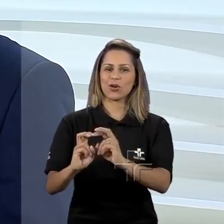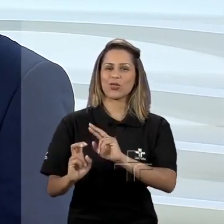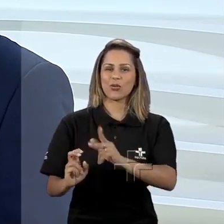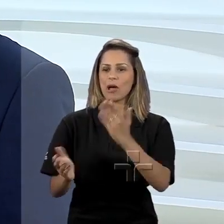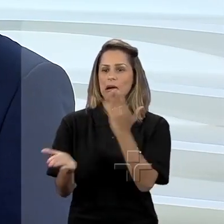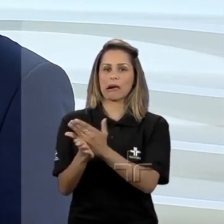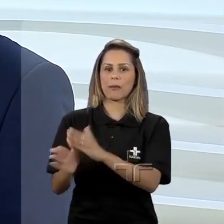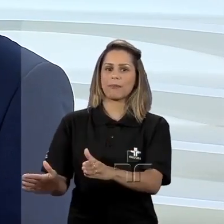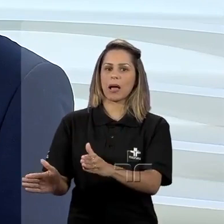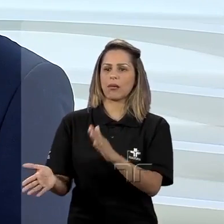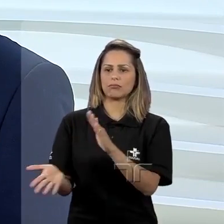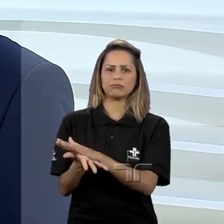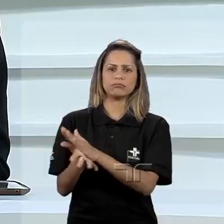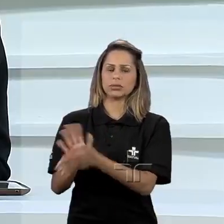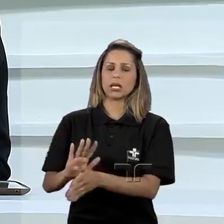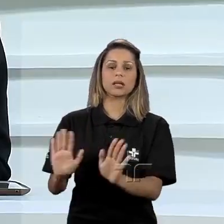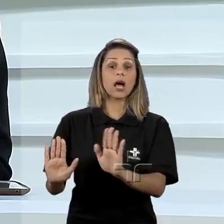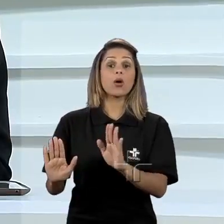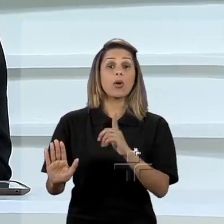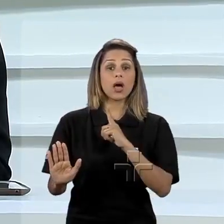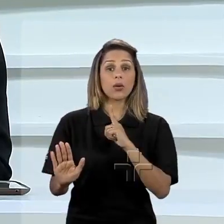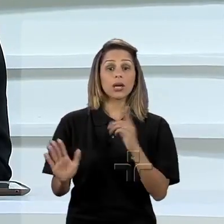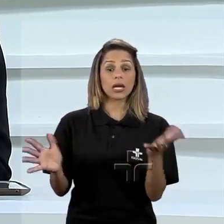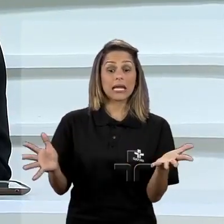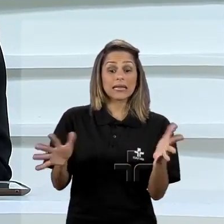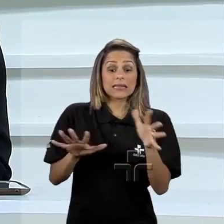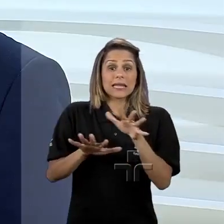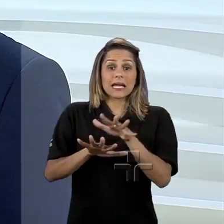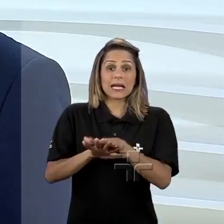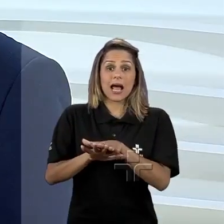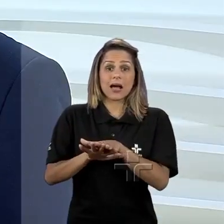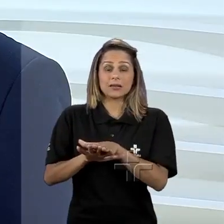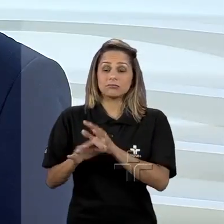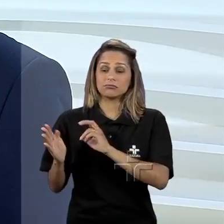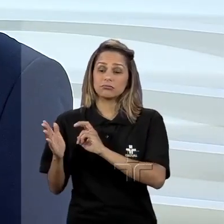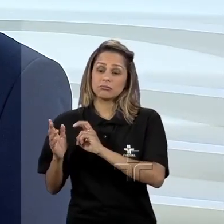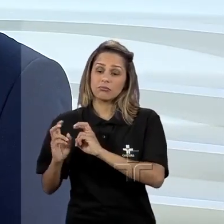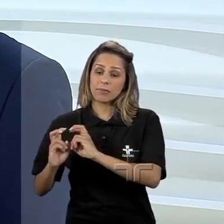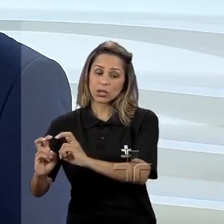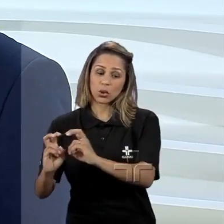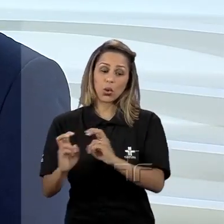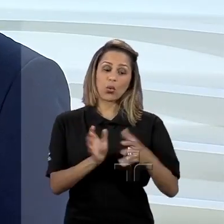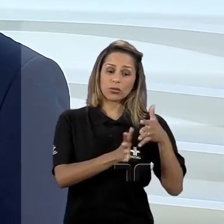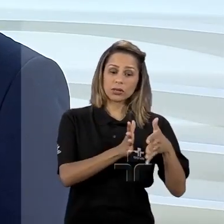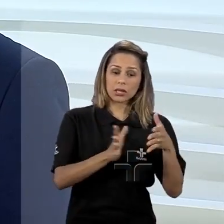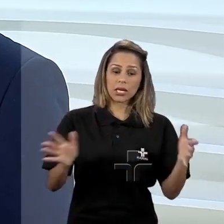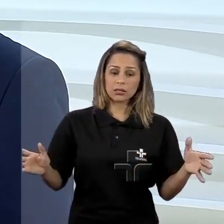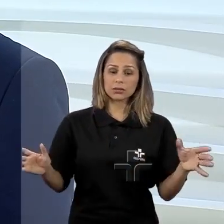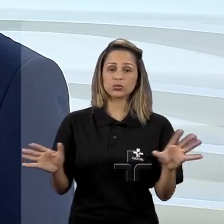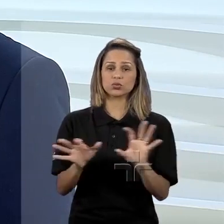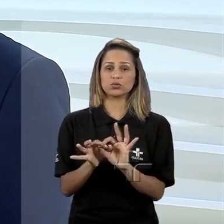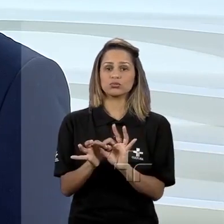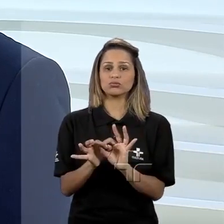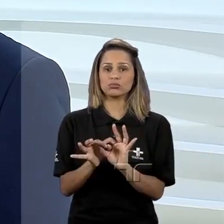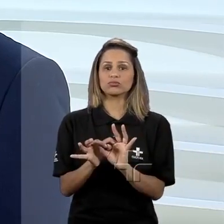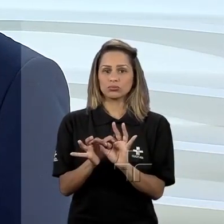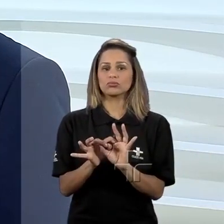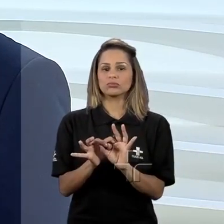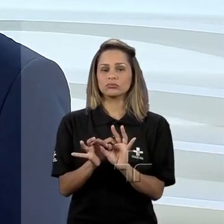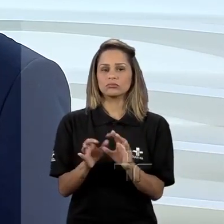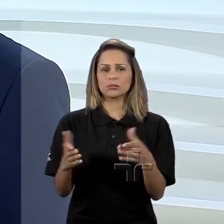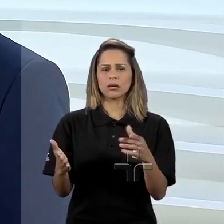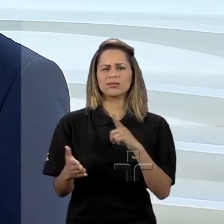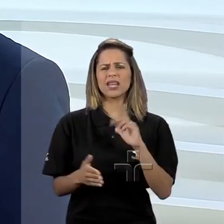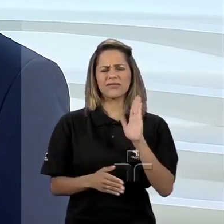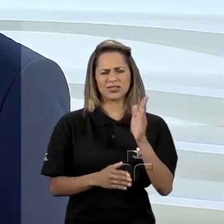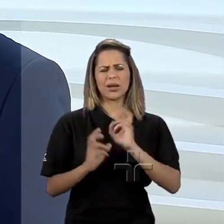Mas o metrô também atrasa, né? Tinha que ter alguma coisa... O metrô também, as obras do metrô também foram vitimadas por uma recessão econômica